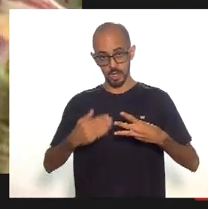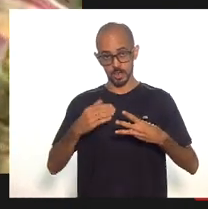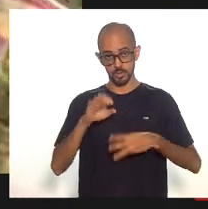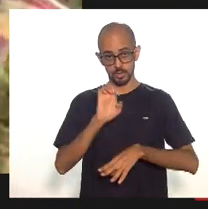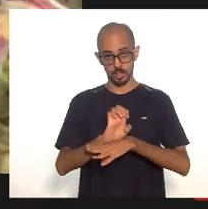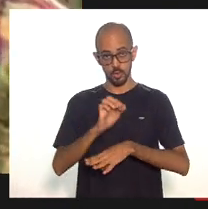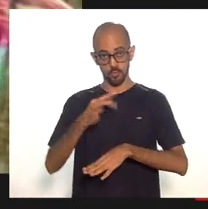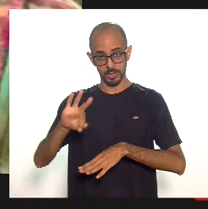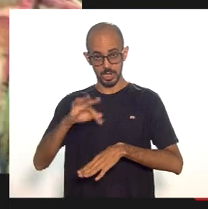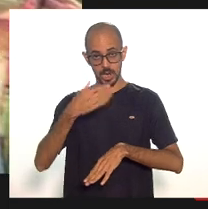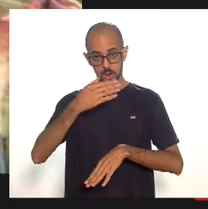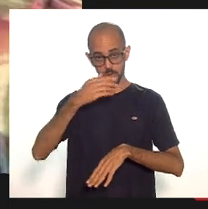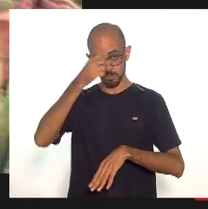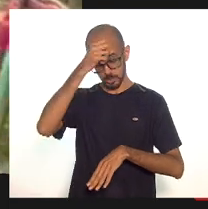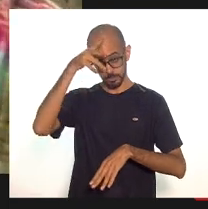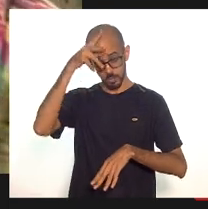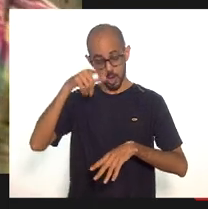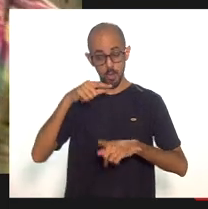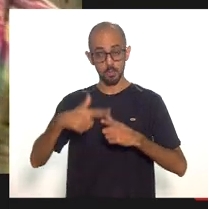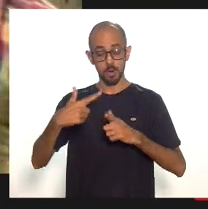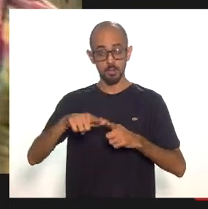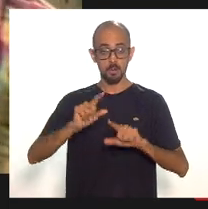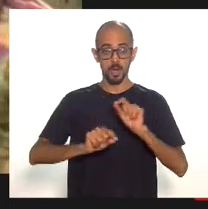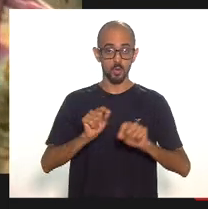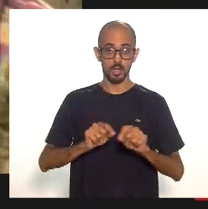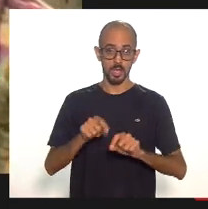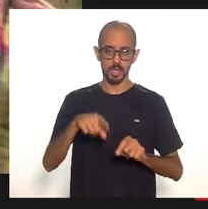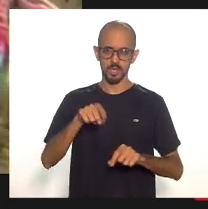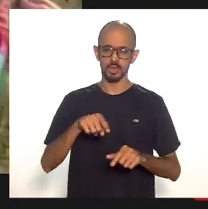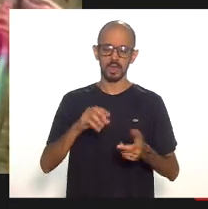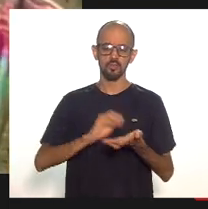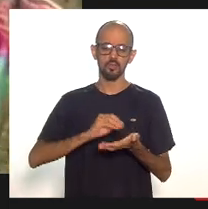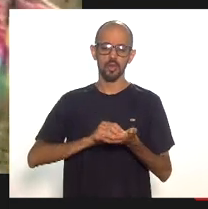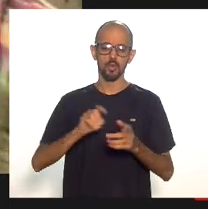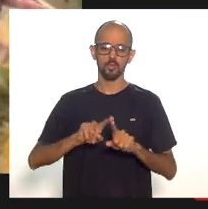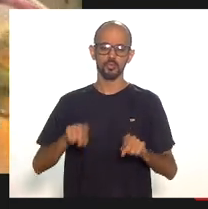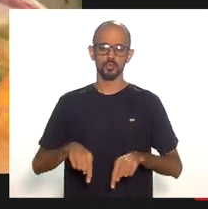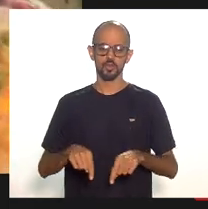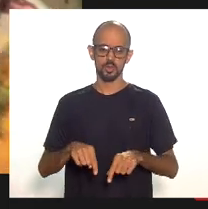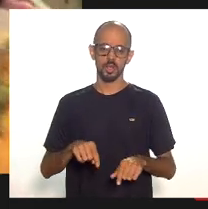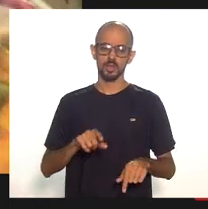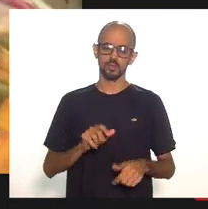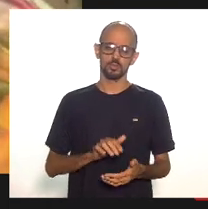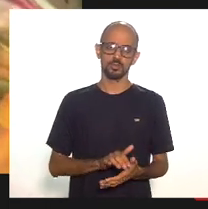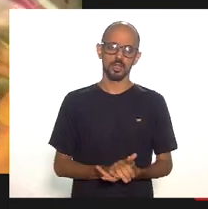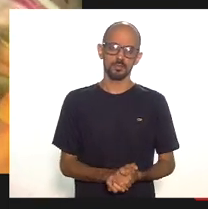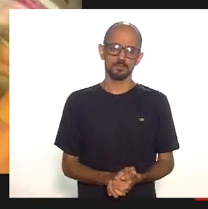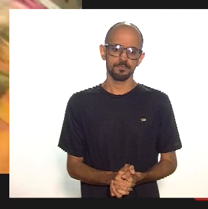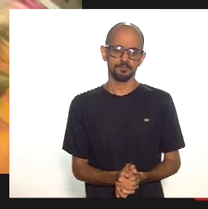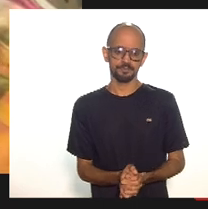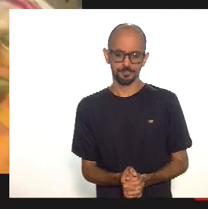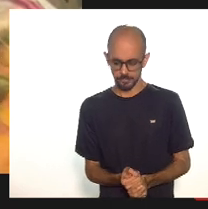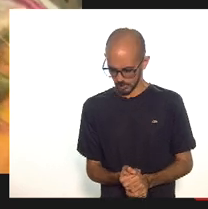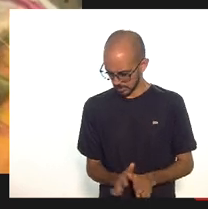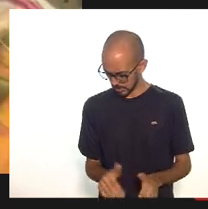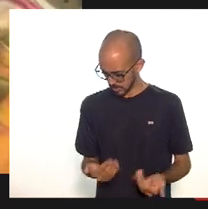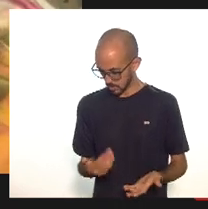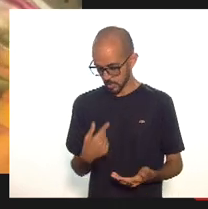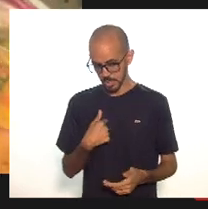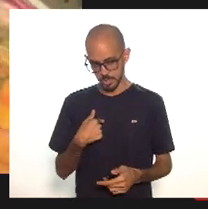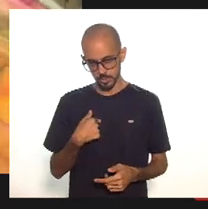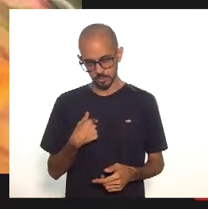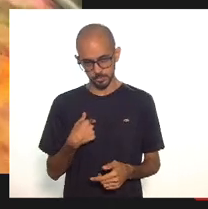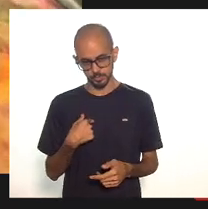grande problema aqui é a questão de déficit de RH, é a questão de pessoal. Eu,